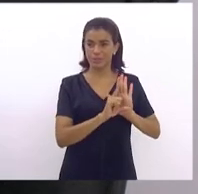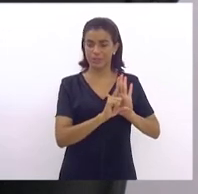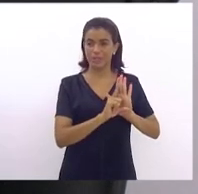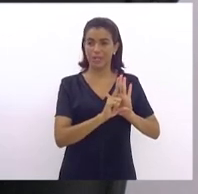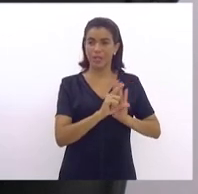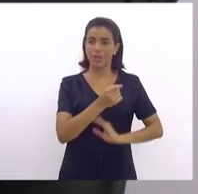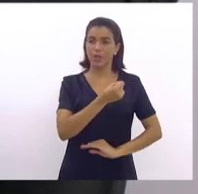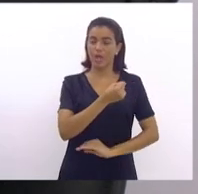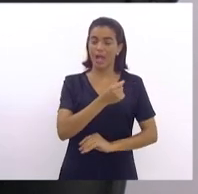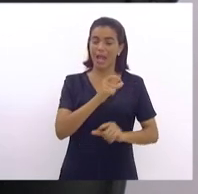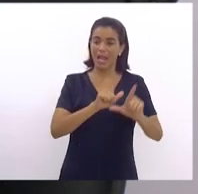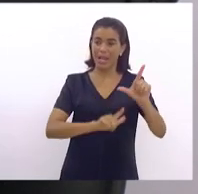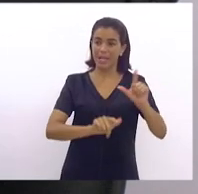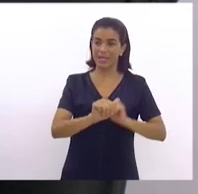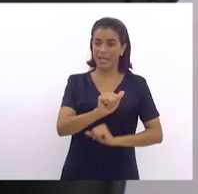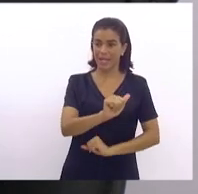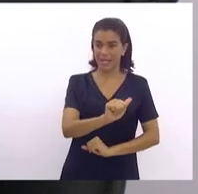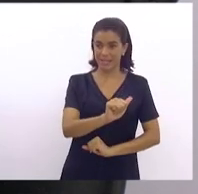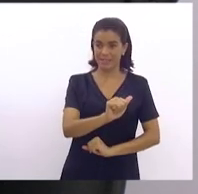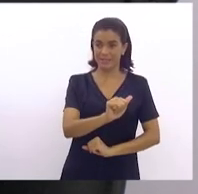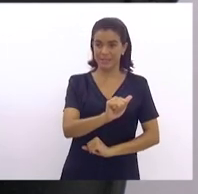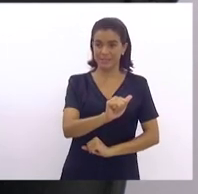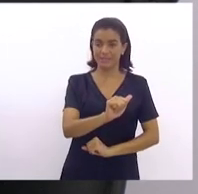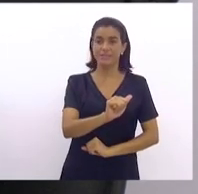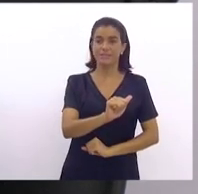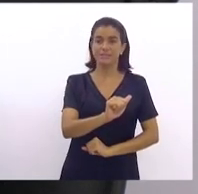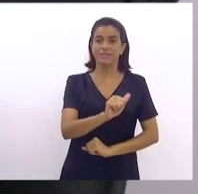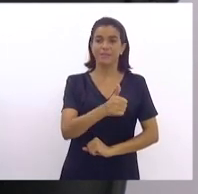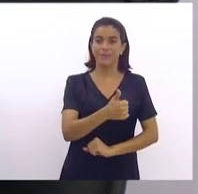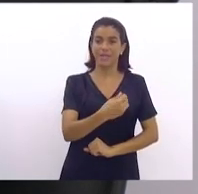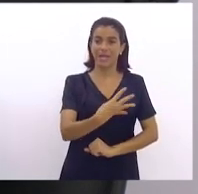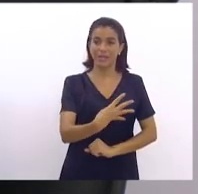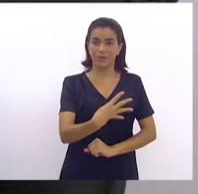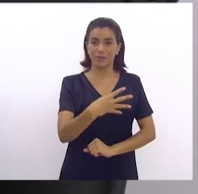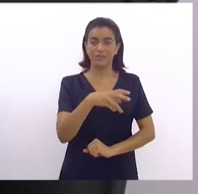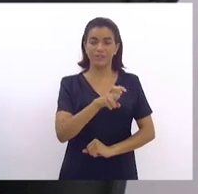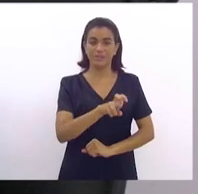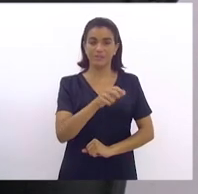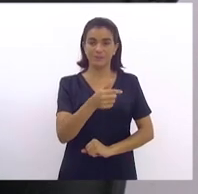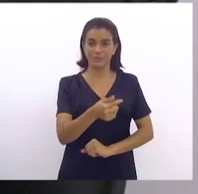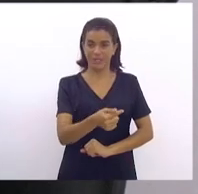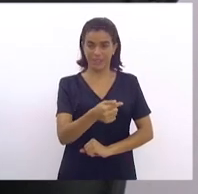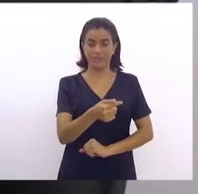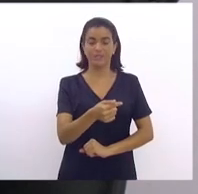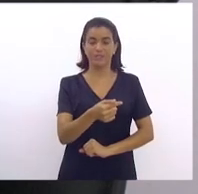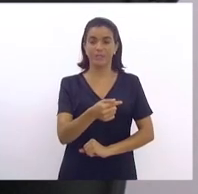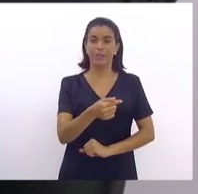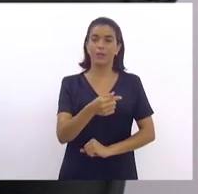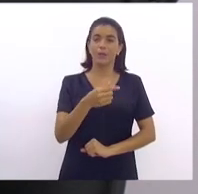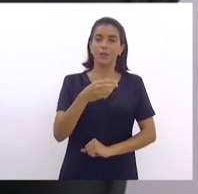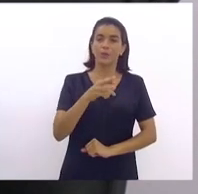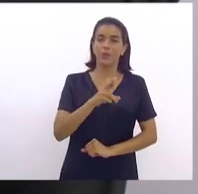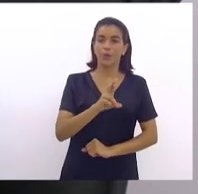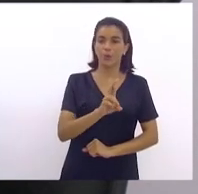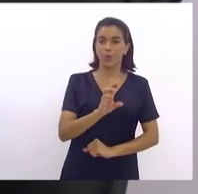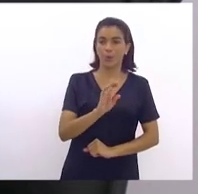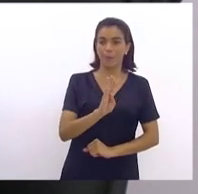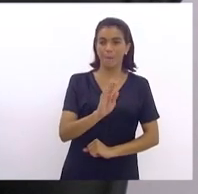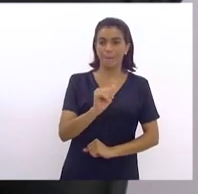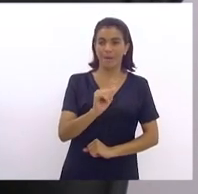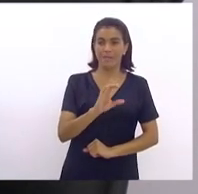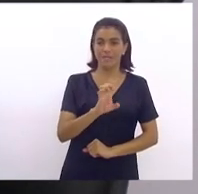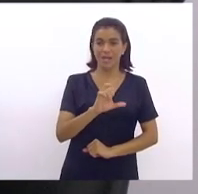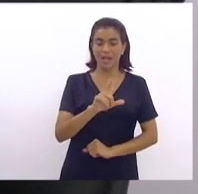item A das questões de ordem, é o PL 1457-23, de autoria do deputado Rodrigo Bacelar, que autoriza o Poder